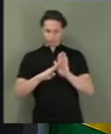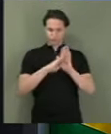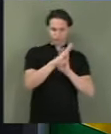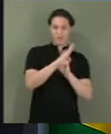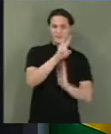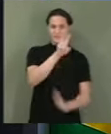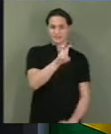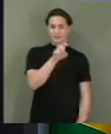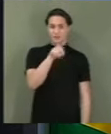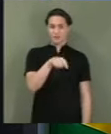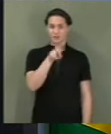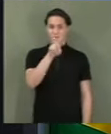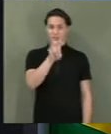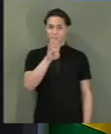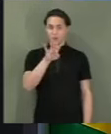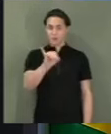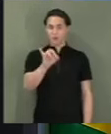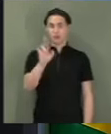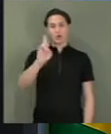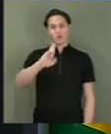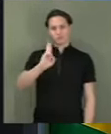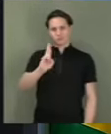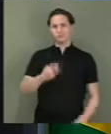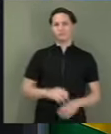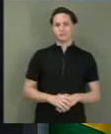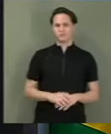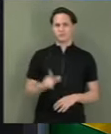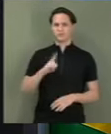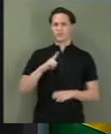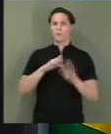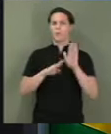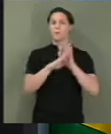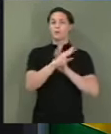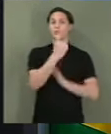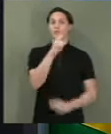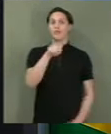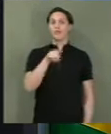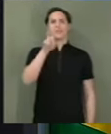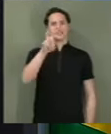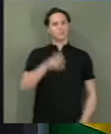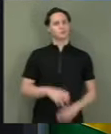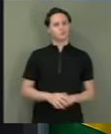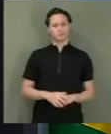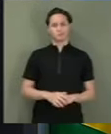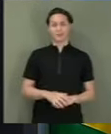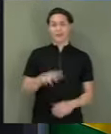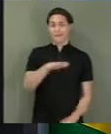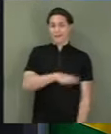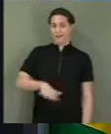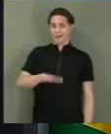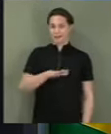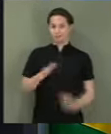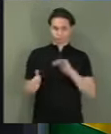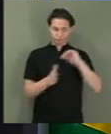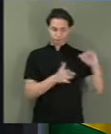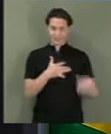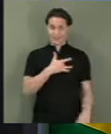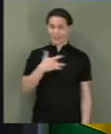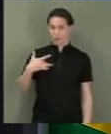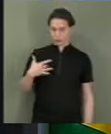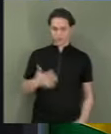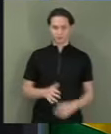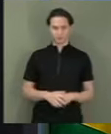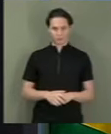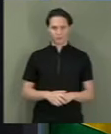5,5 bilhões um aumento de 1,5 B área da saúde também teve